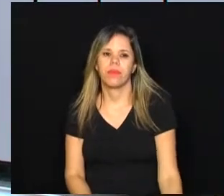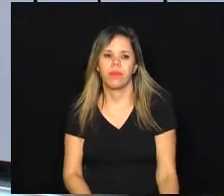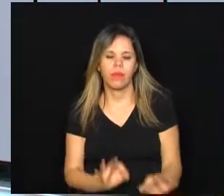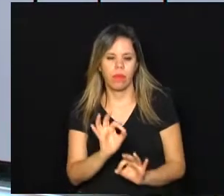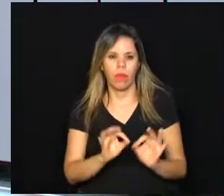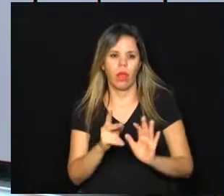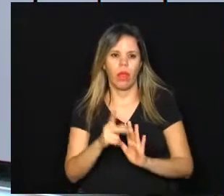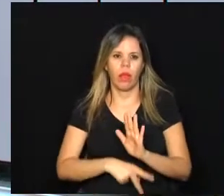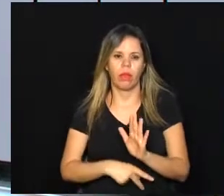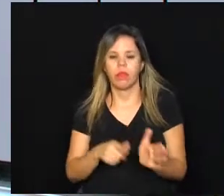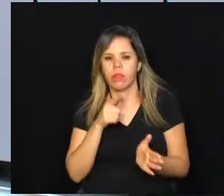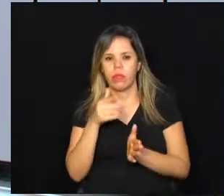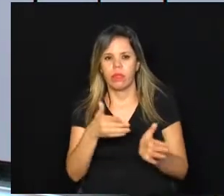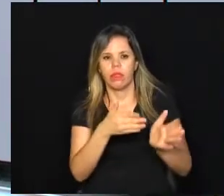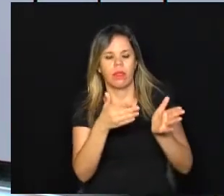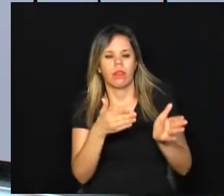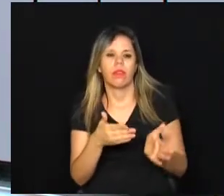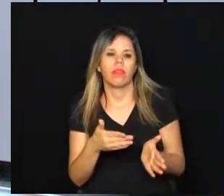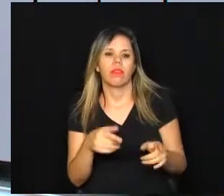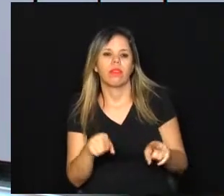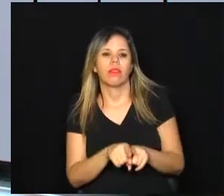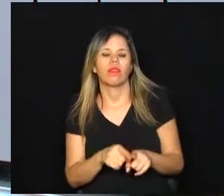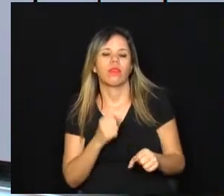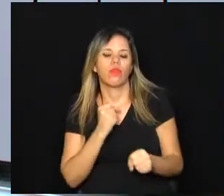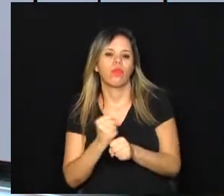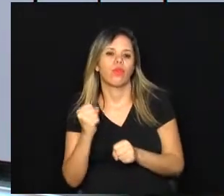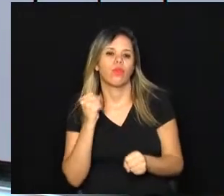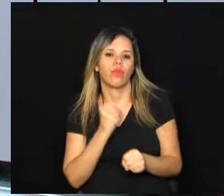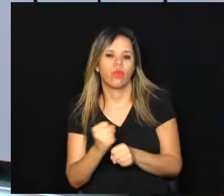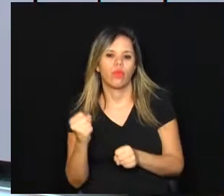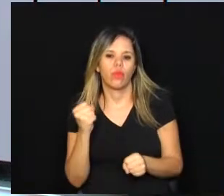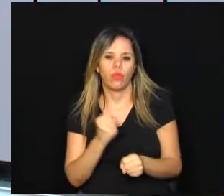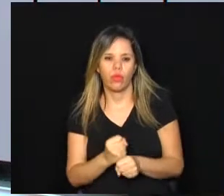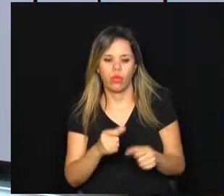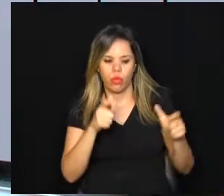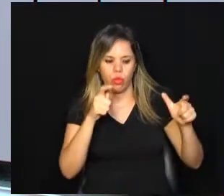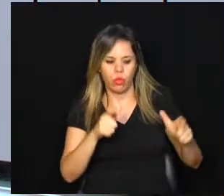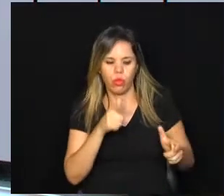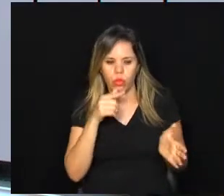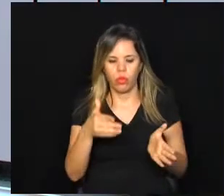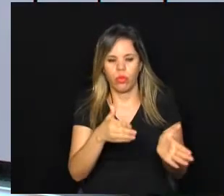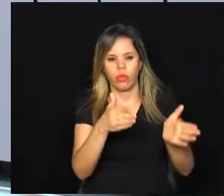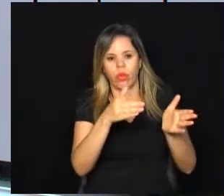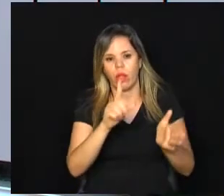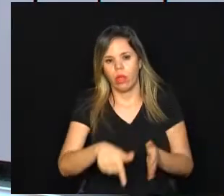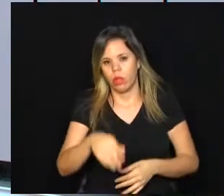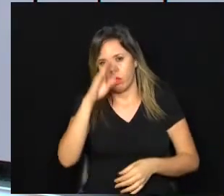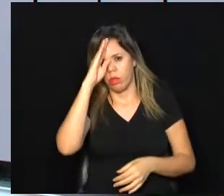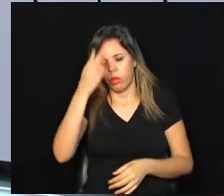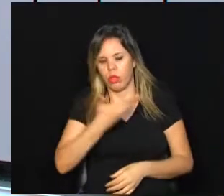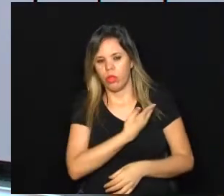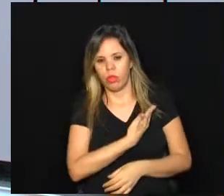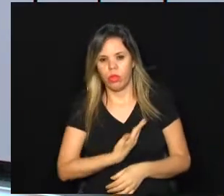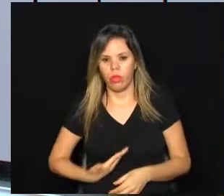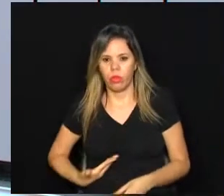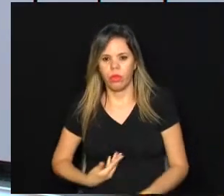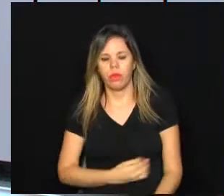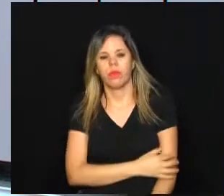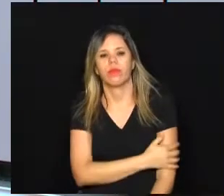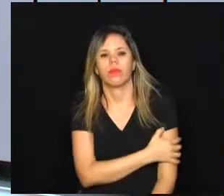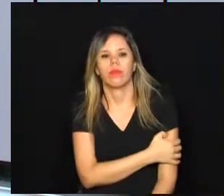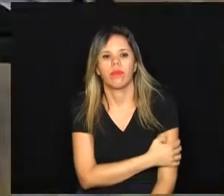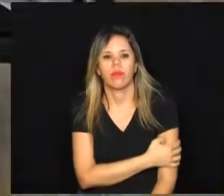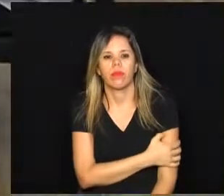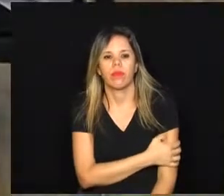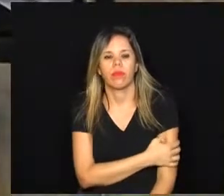de recursos hídricos da bacia, também na construção de reservatórios. Isso tem que ser uma prioridade dos governos. Francisco, encara